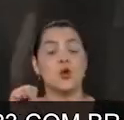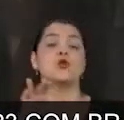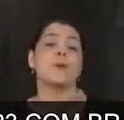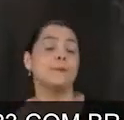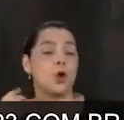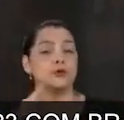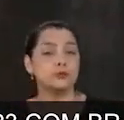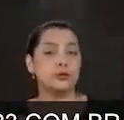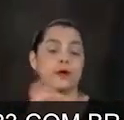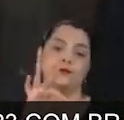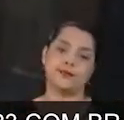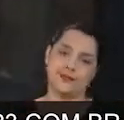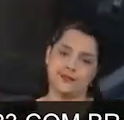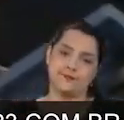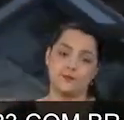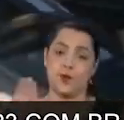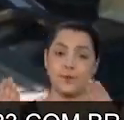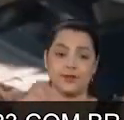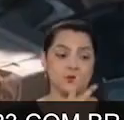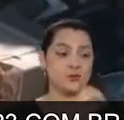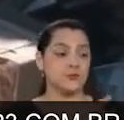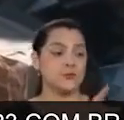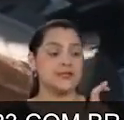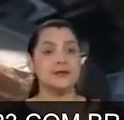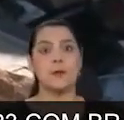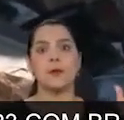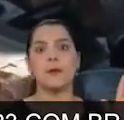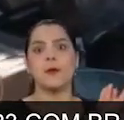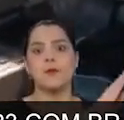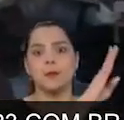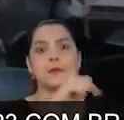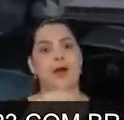registrado em 2015, quando houve recorde de mortes por dengue no Brasil.